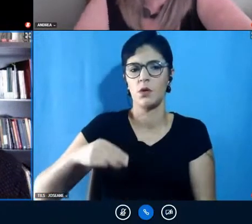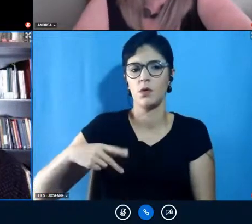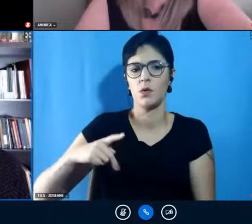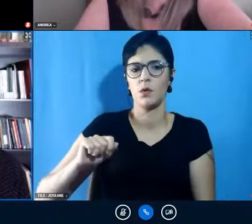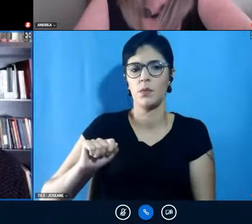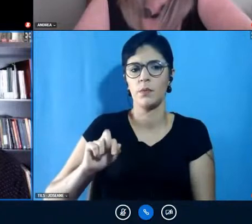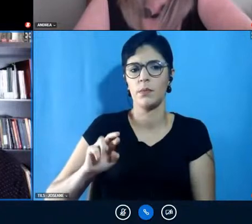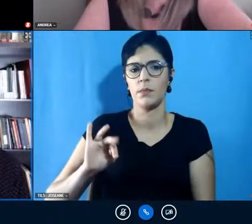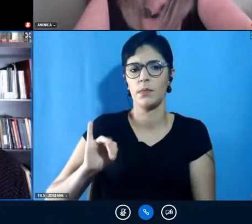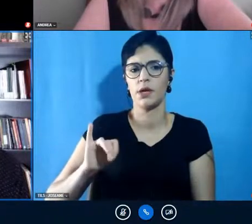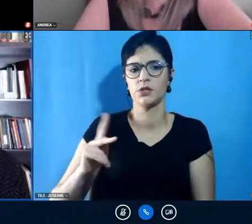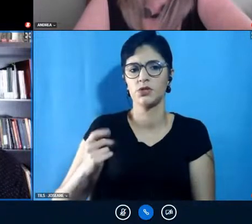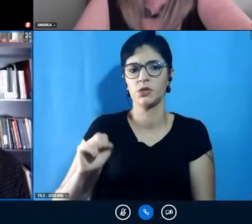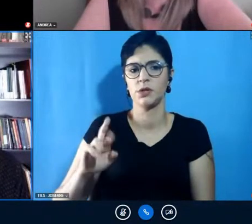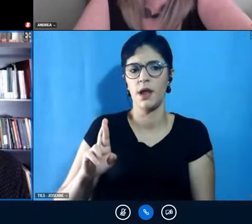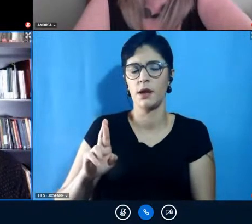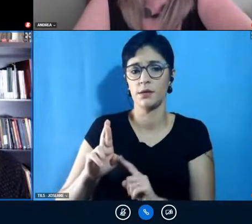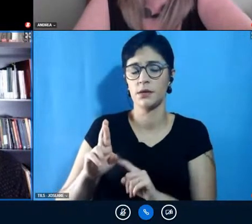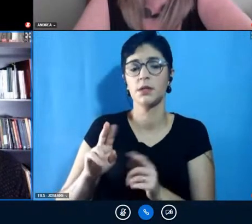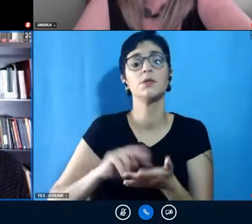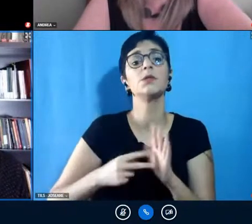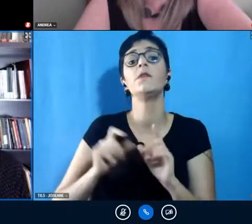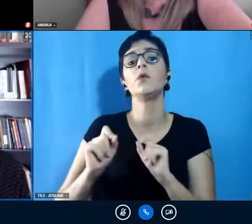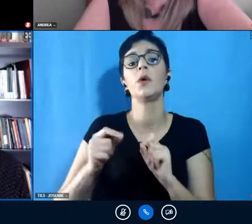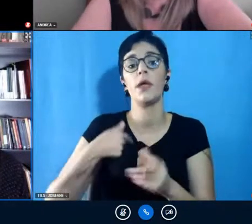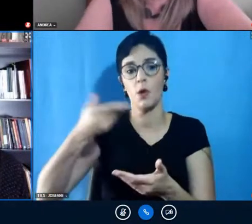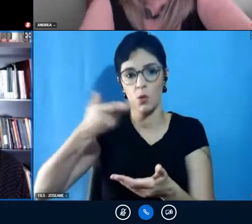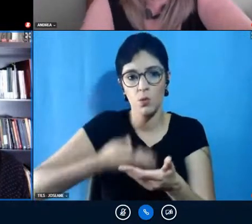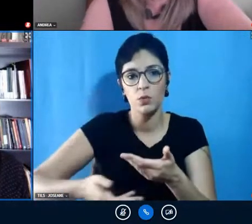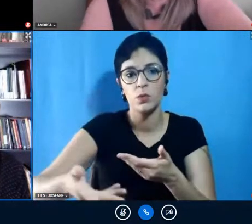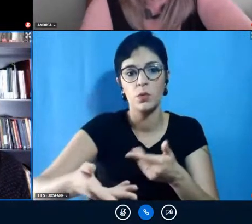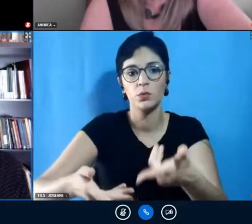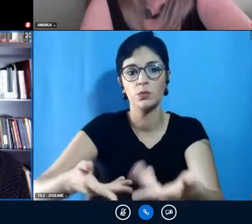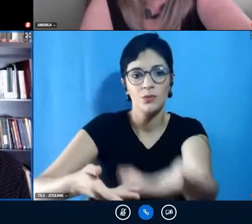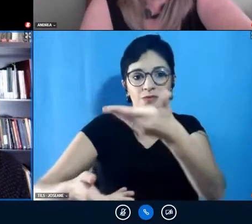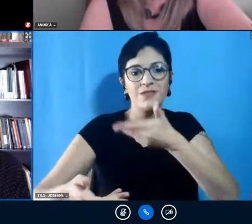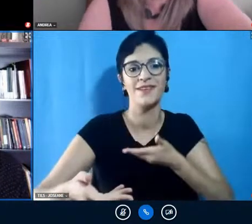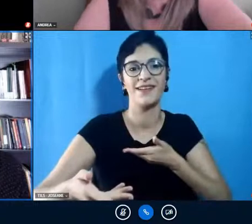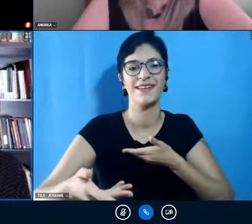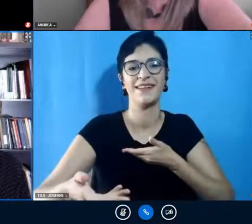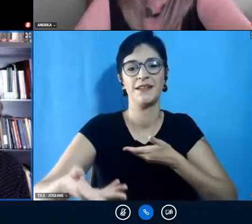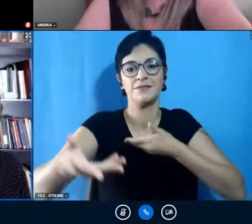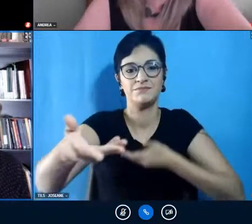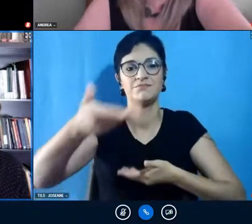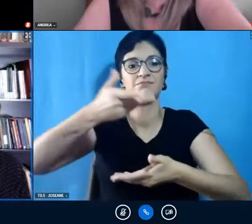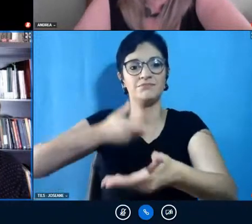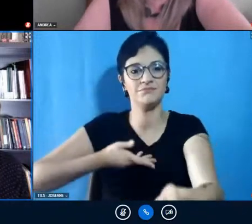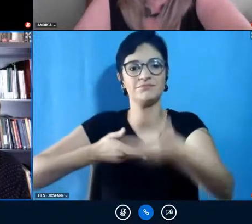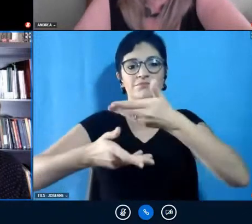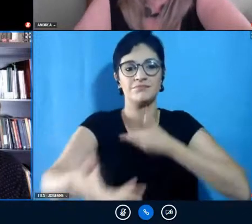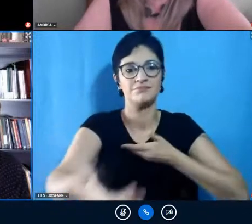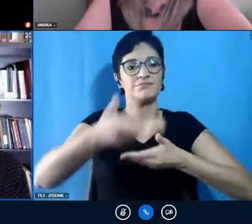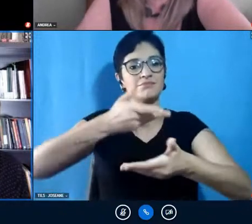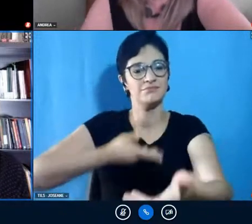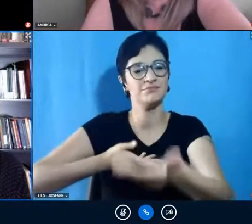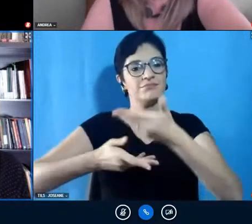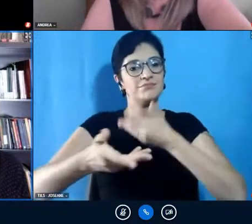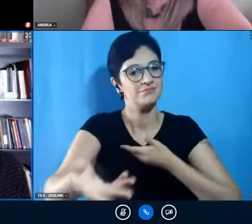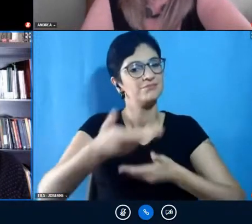tu compartilhas comigo. Isso é uma base, é o atravessamento mesmo do sentido da